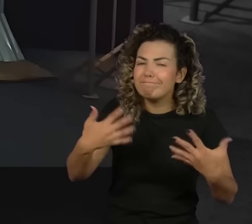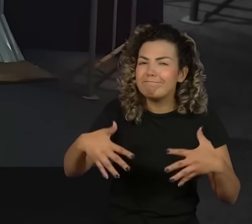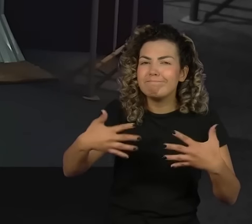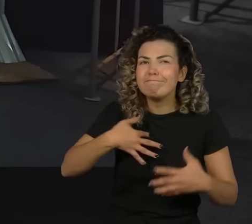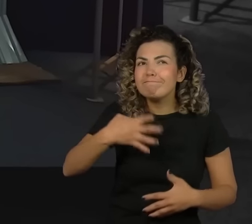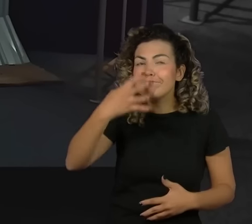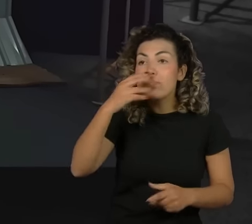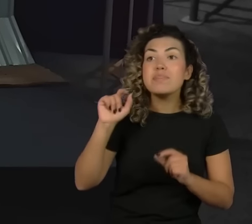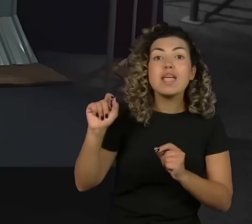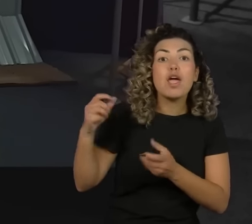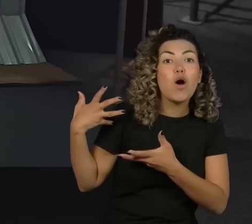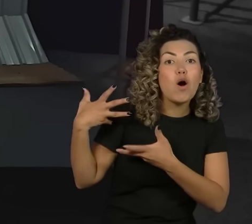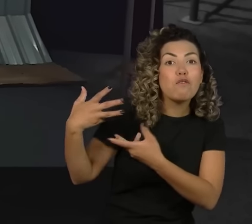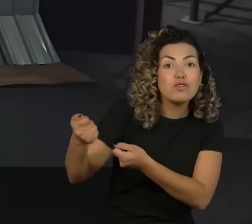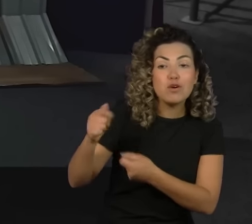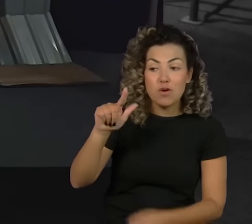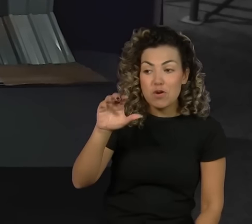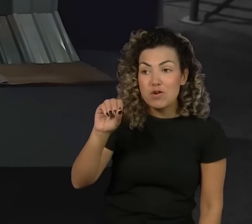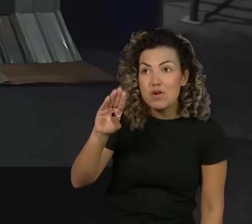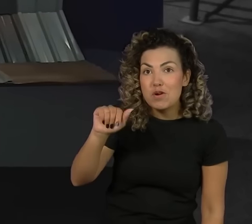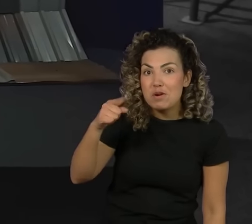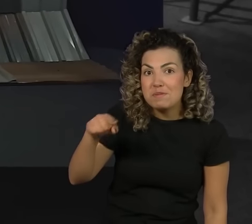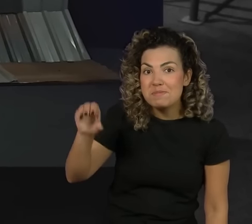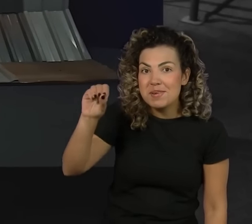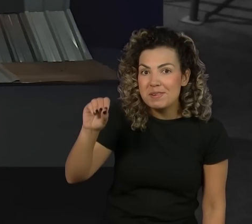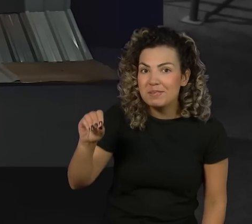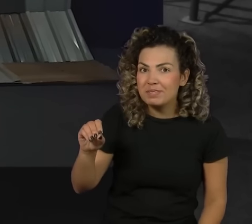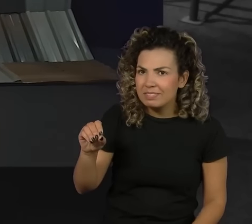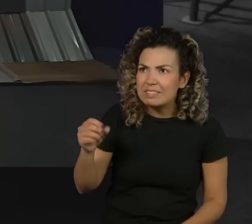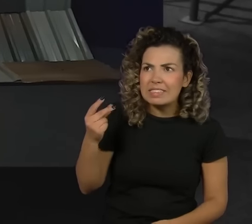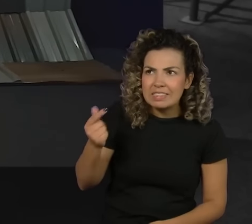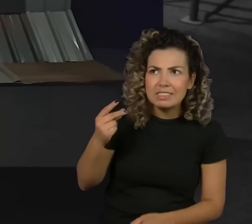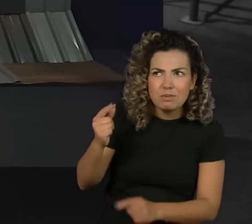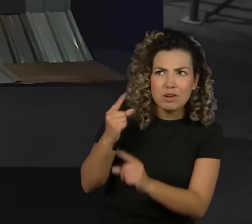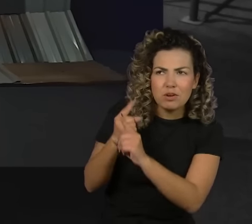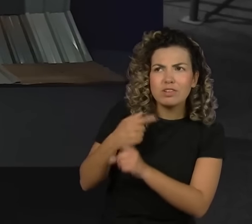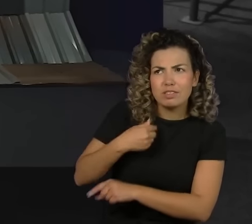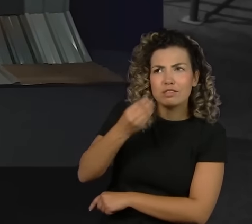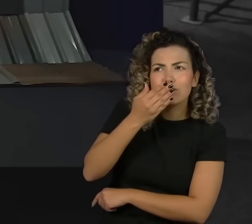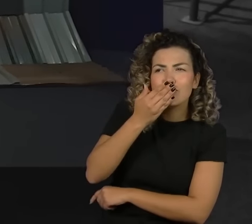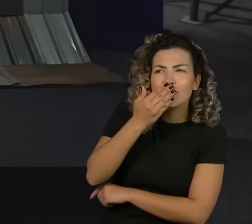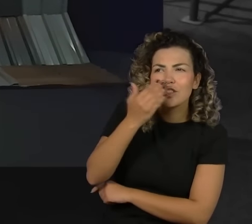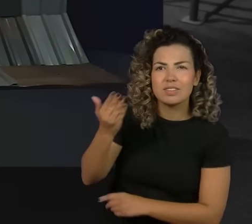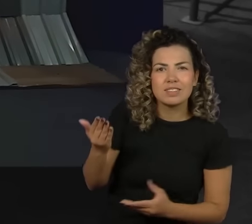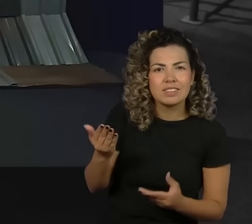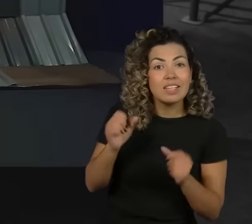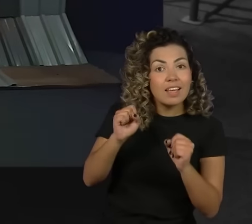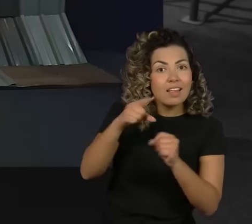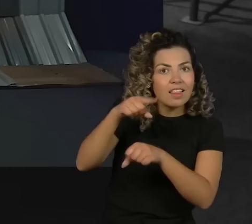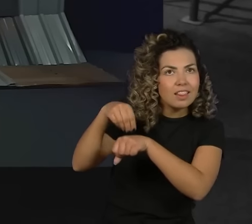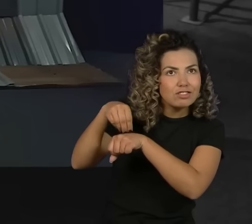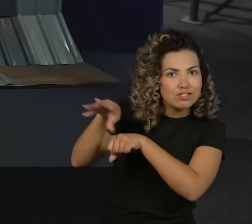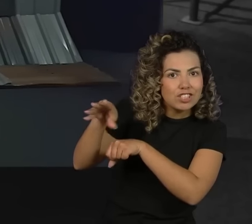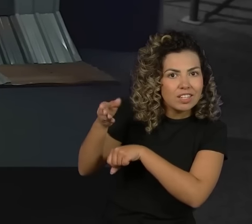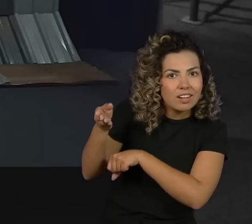levou foi ele, o Lobão, nosso amigo, que faz tempo que a gente... Vamos mandar um beijinho pra ele? Quer mandar um recado pro Lobão?